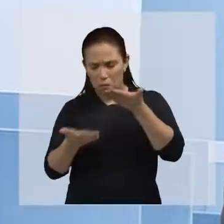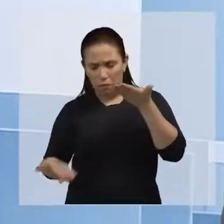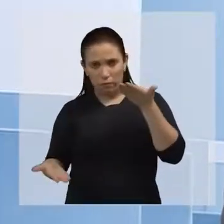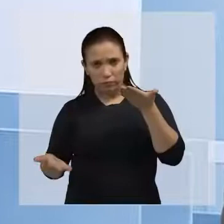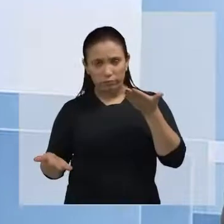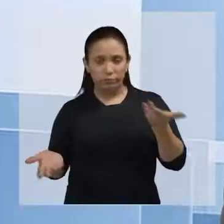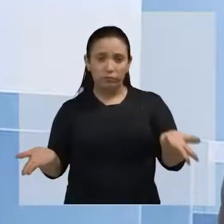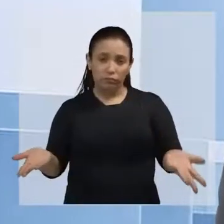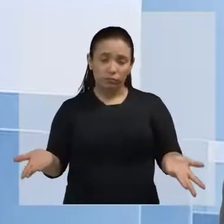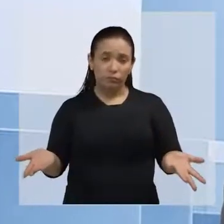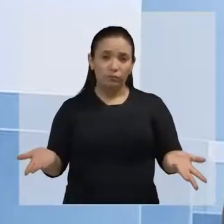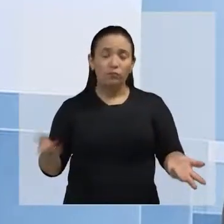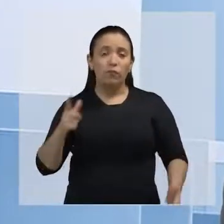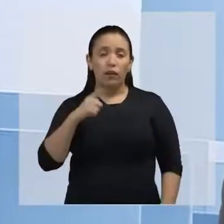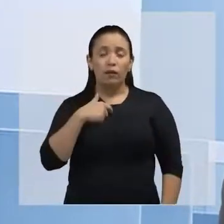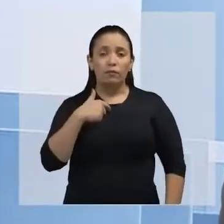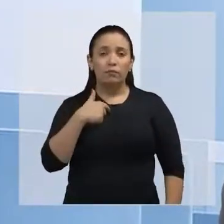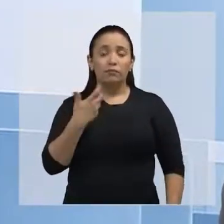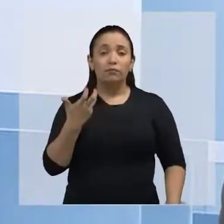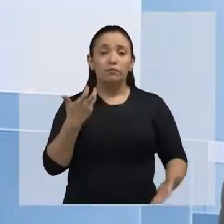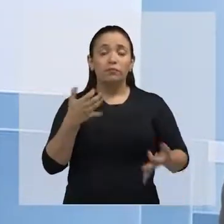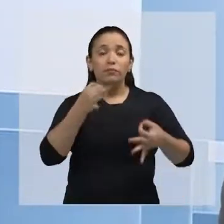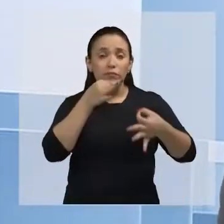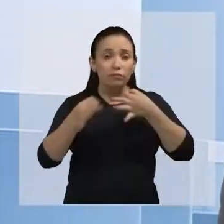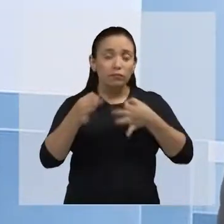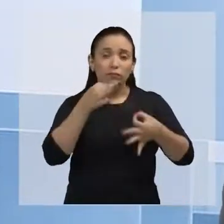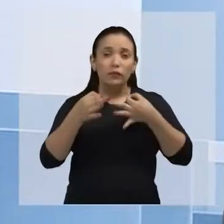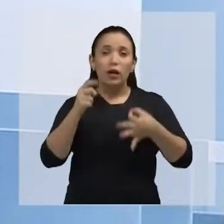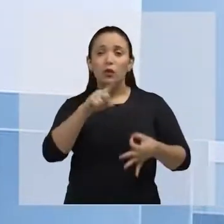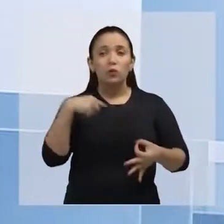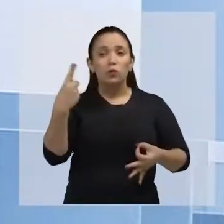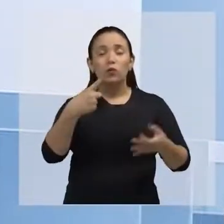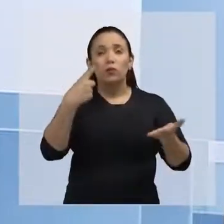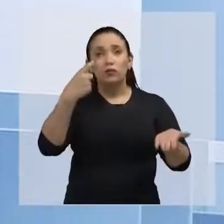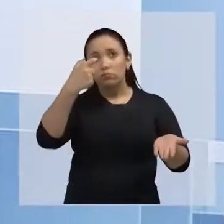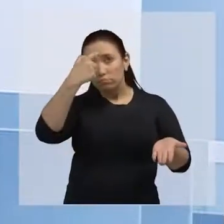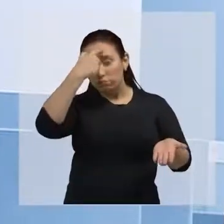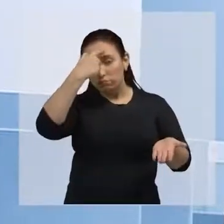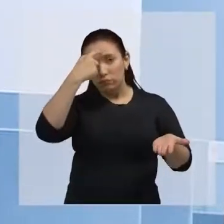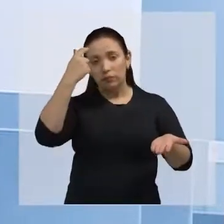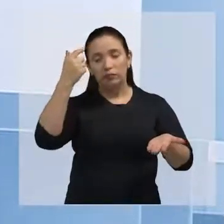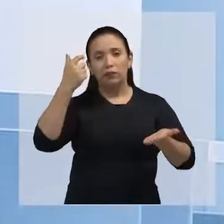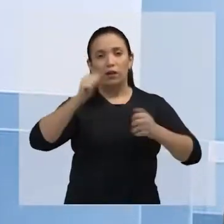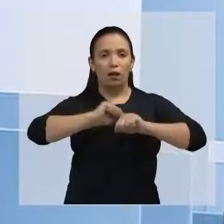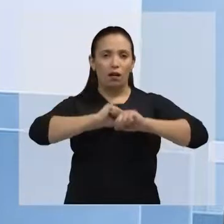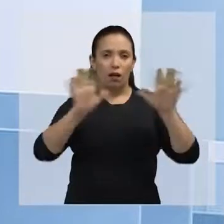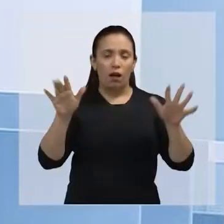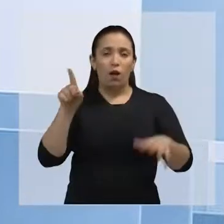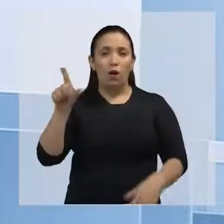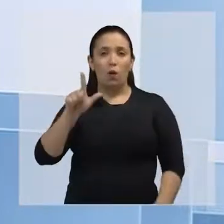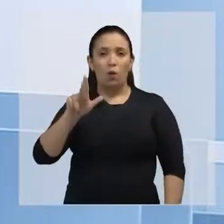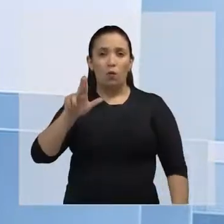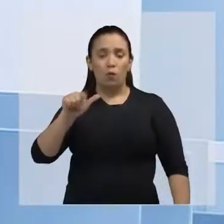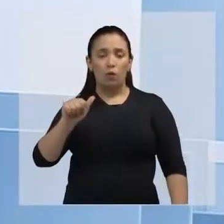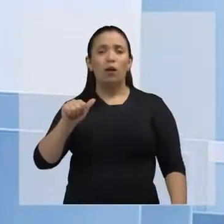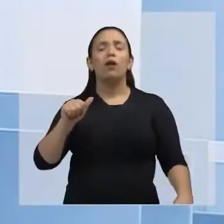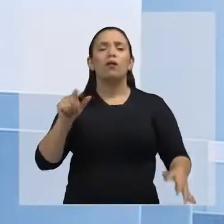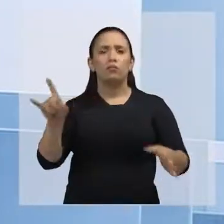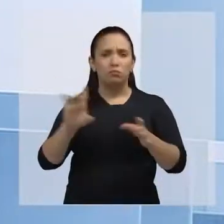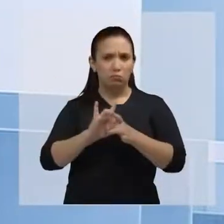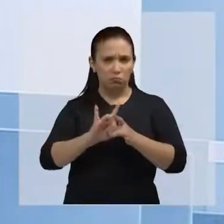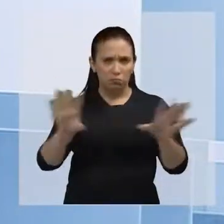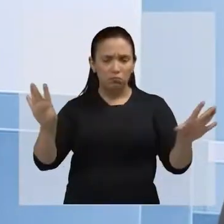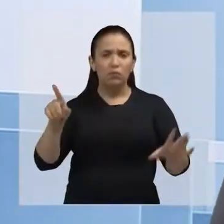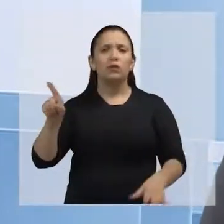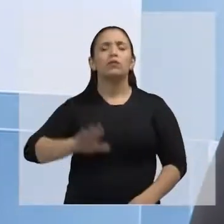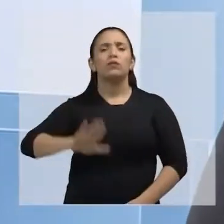Será que consegue? Não, eu só estou querendo que a gente fique dentro da nossa realidade. Eu, por mim, o presidente Lula devia estar solto